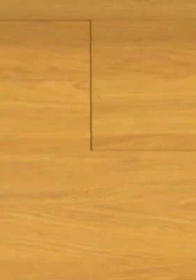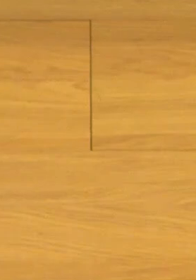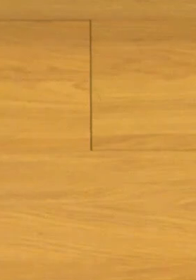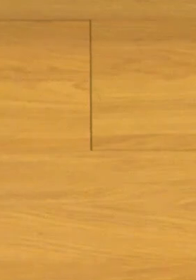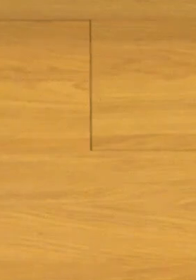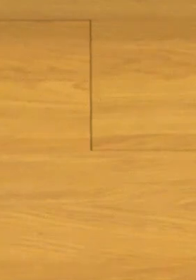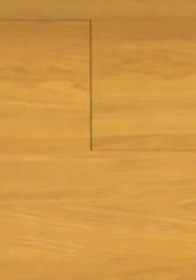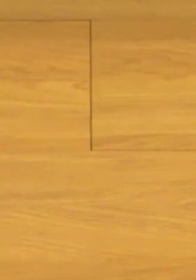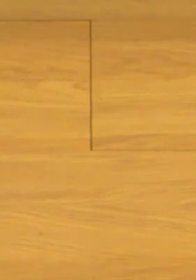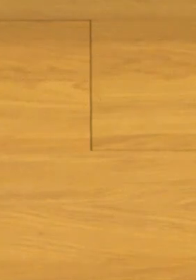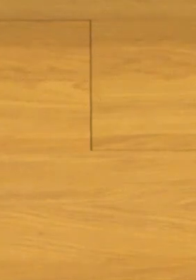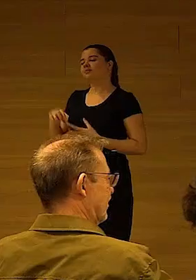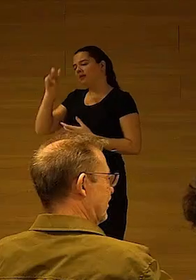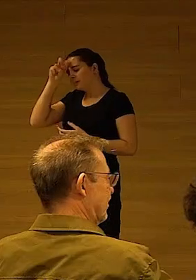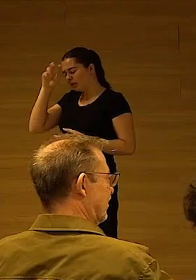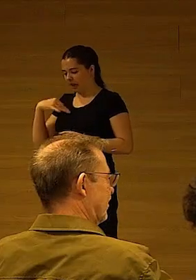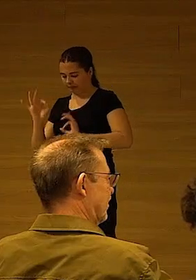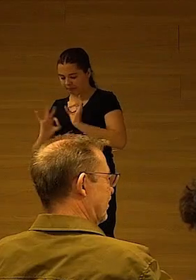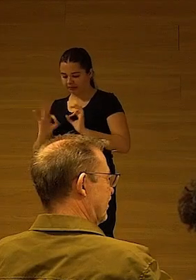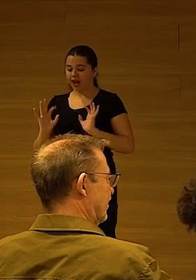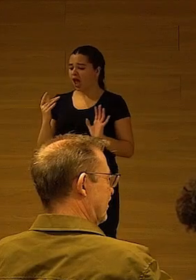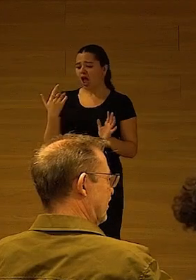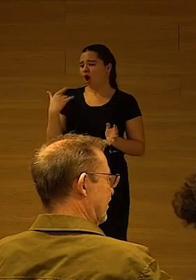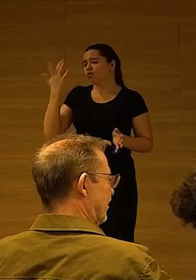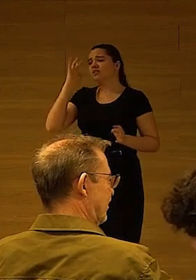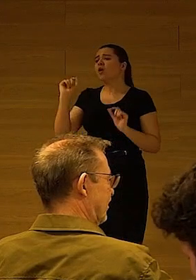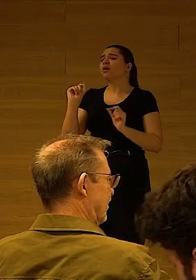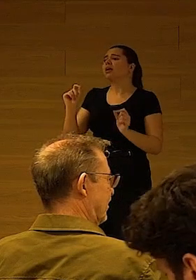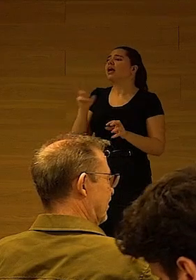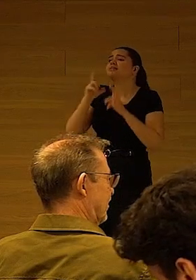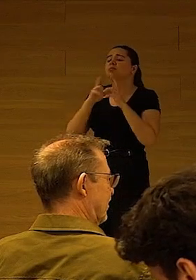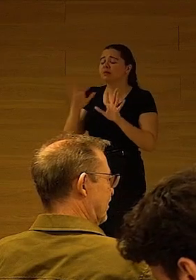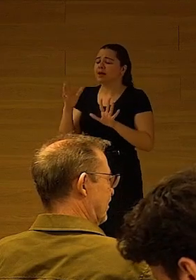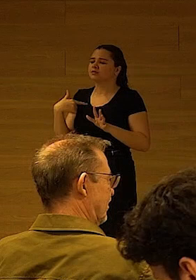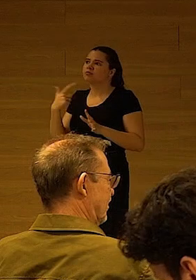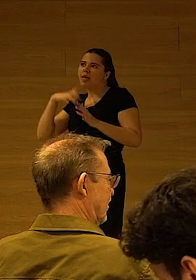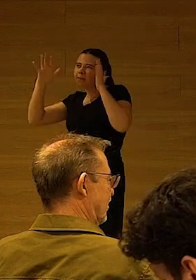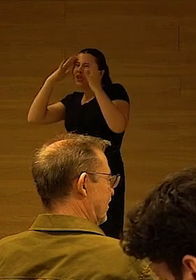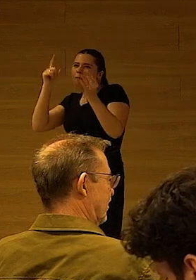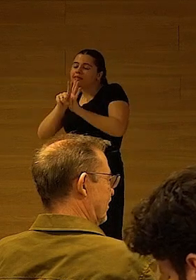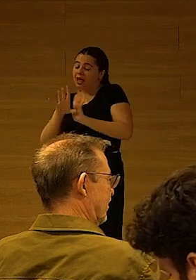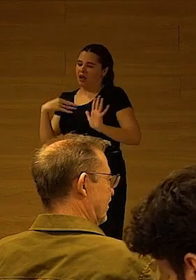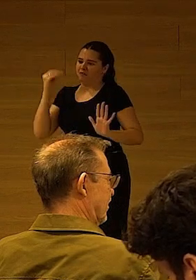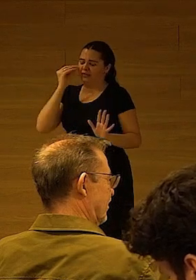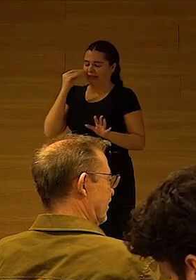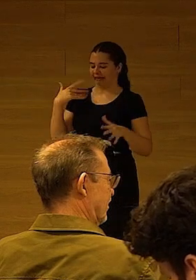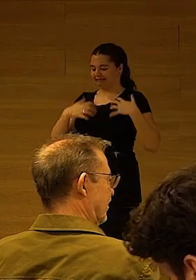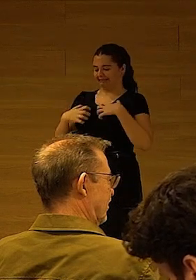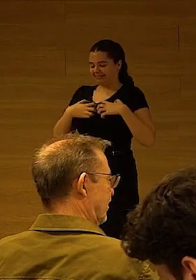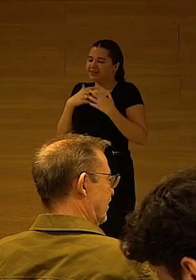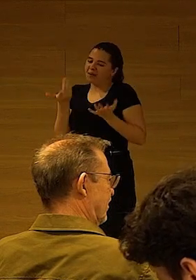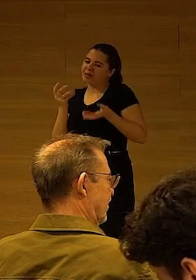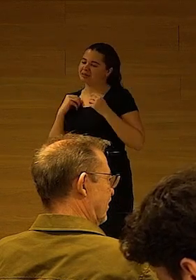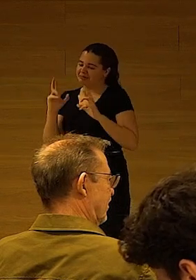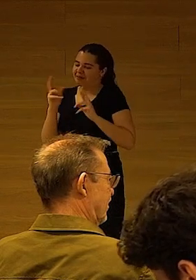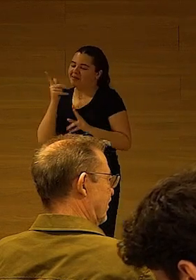meu esquema, porque eu não sei o que vocês vão responder, eu só sei o que eu tenho aqui para perguntar. Mas eu vou tentar mesmo assim, espero que funcione,